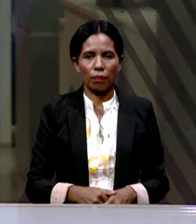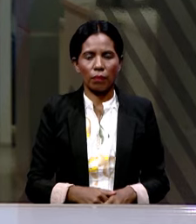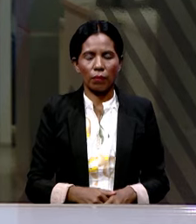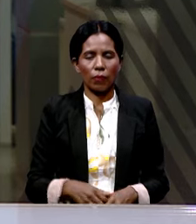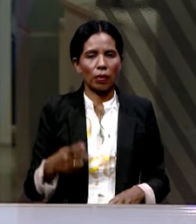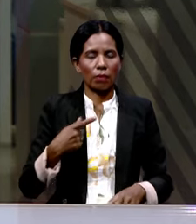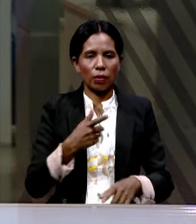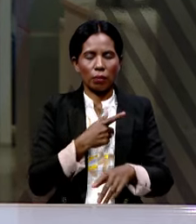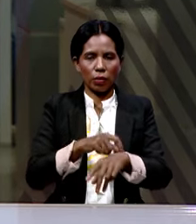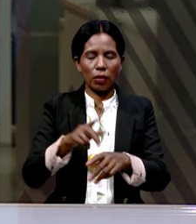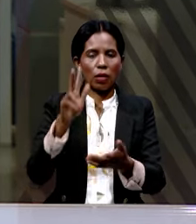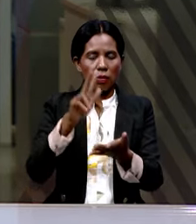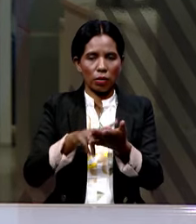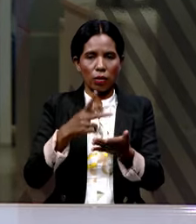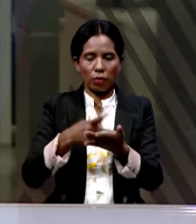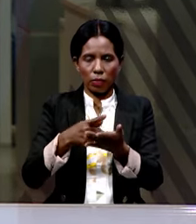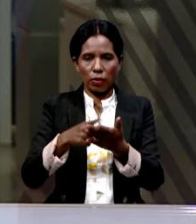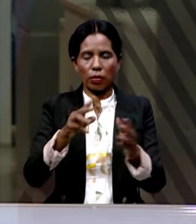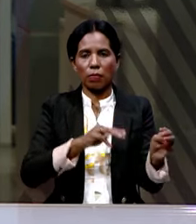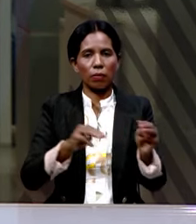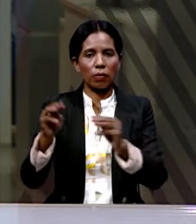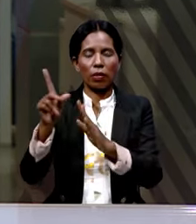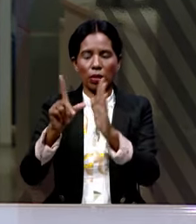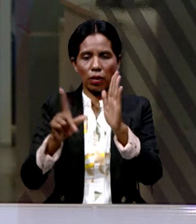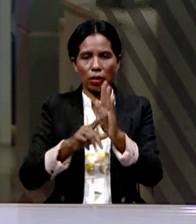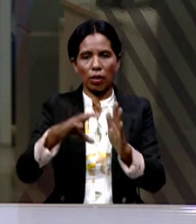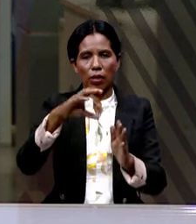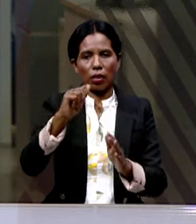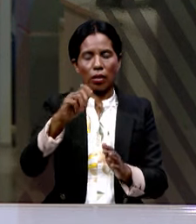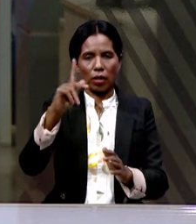Parlamento Nacional aprova a proposta de alteração Lei CAC.